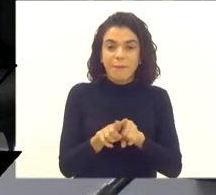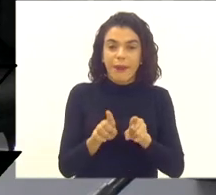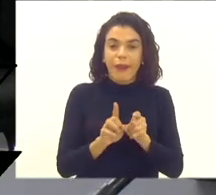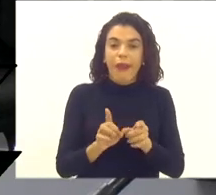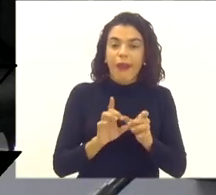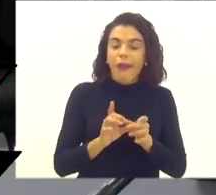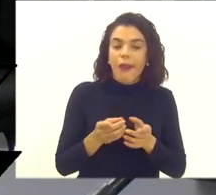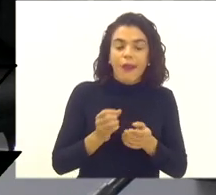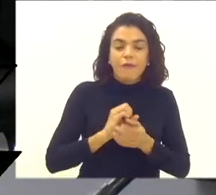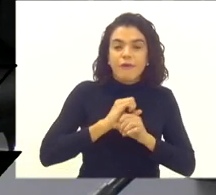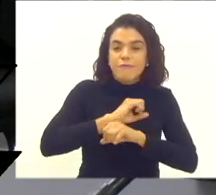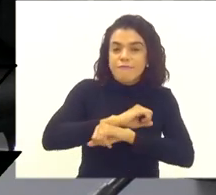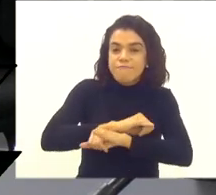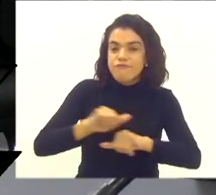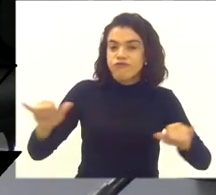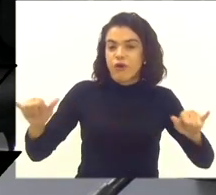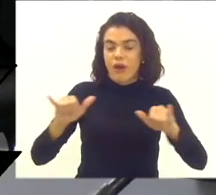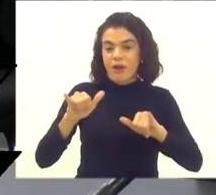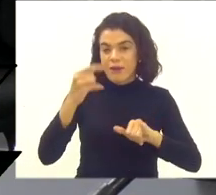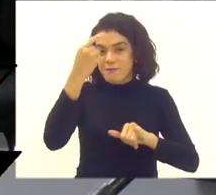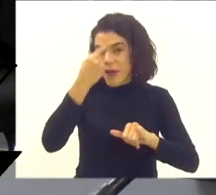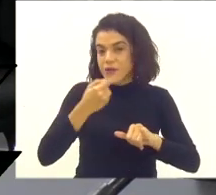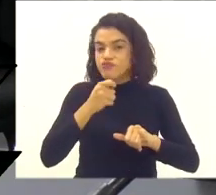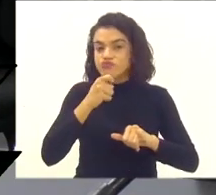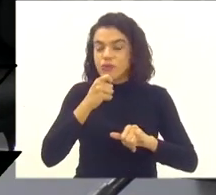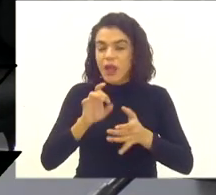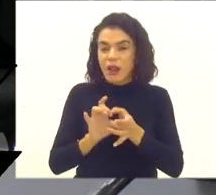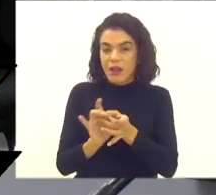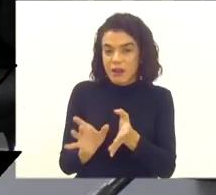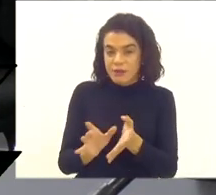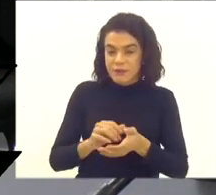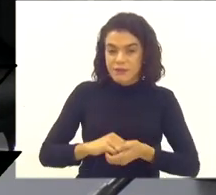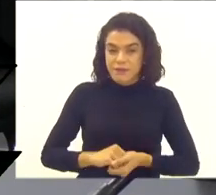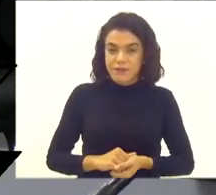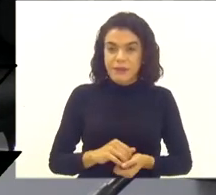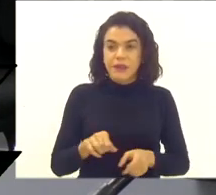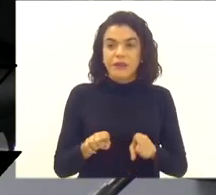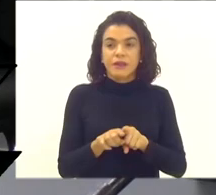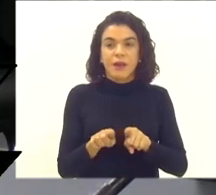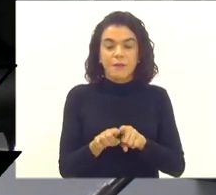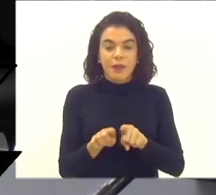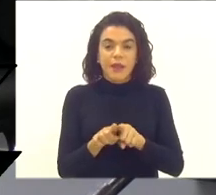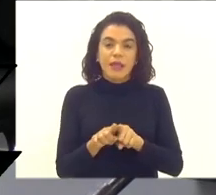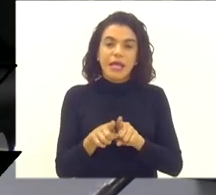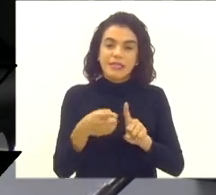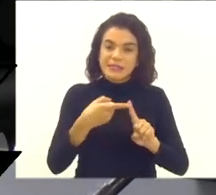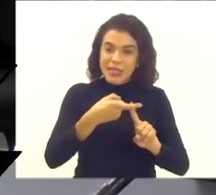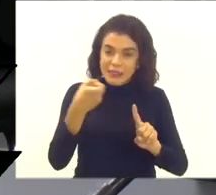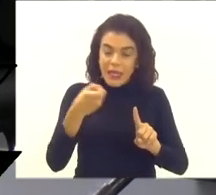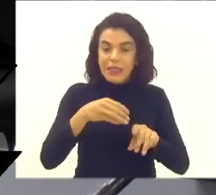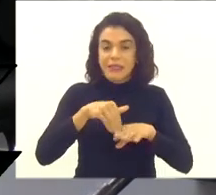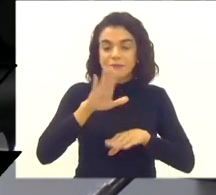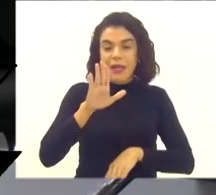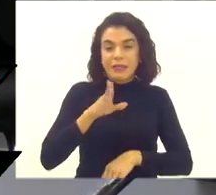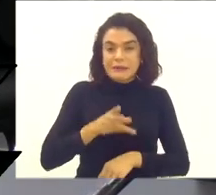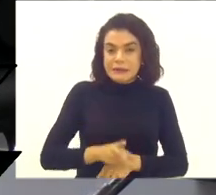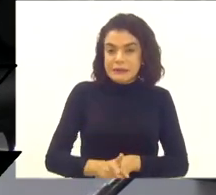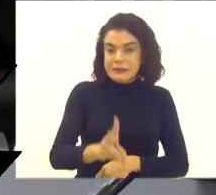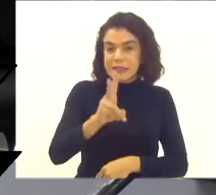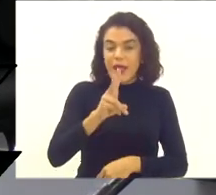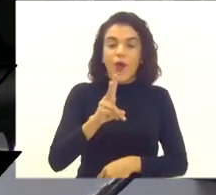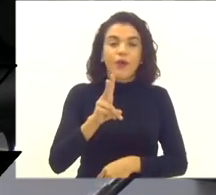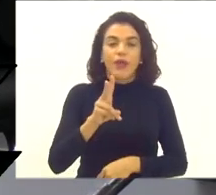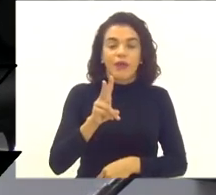e tal e um outro Ponto Além do discurso de ódio que eu queria ressaltar desses tipos de ataques mais frequentes são as fake News